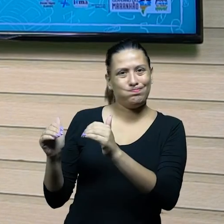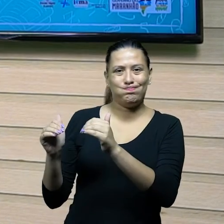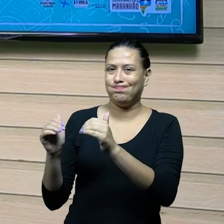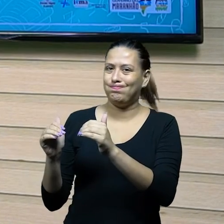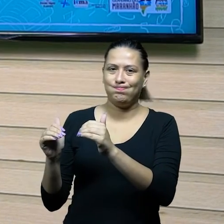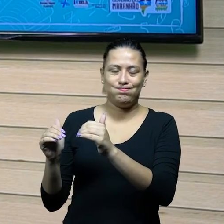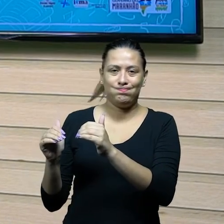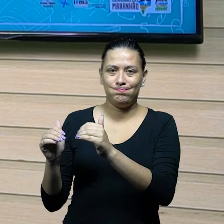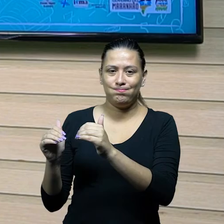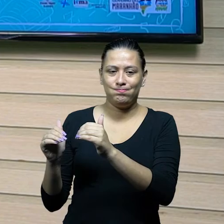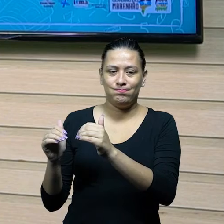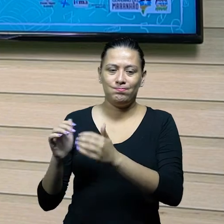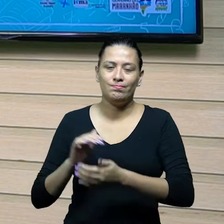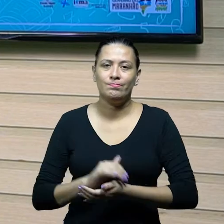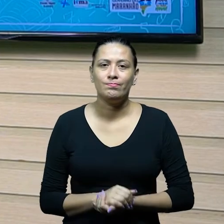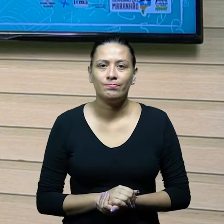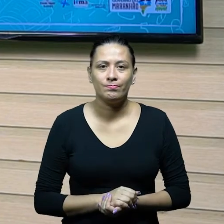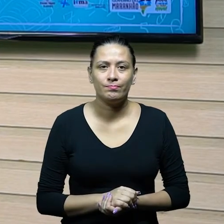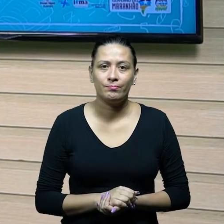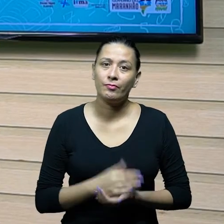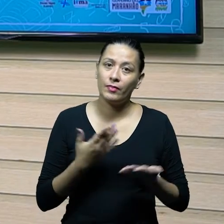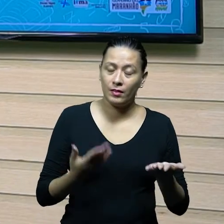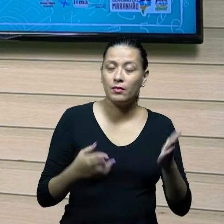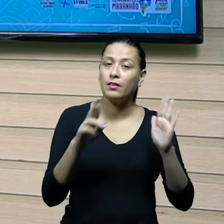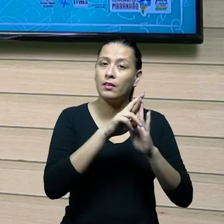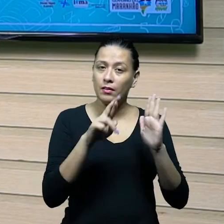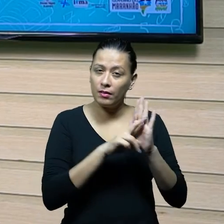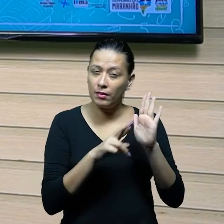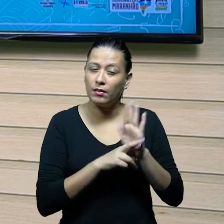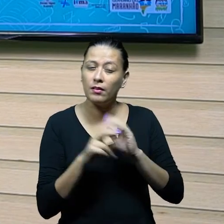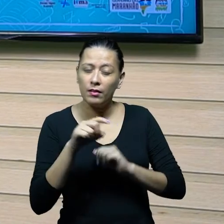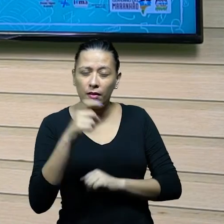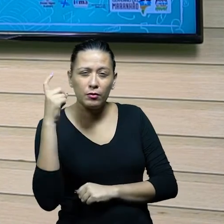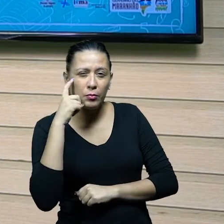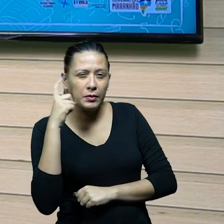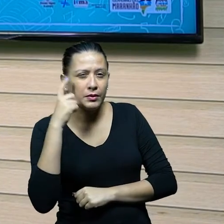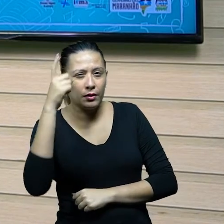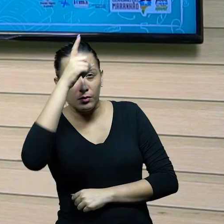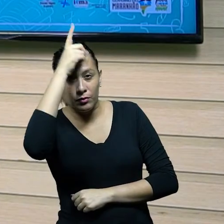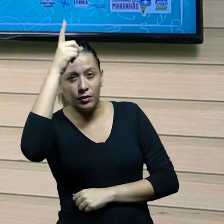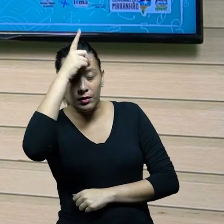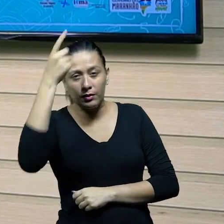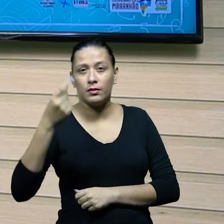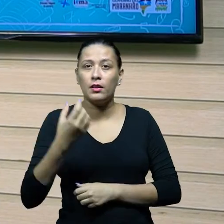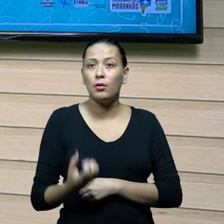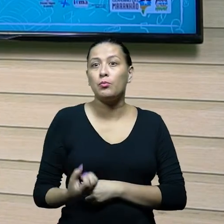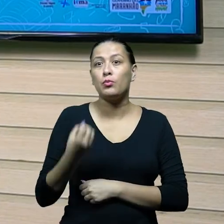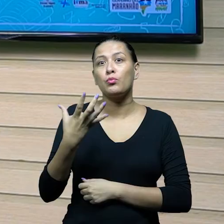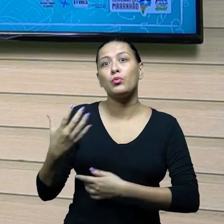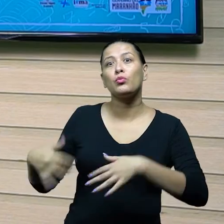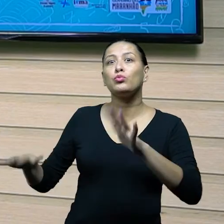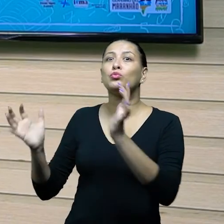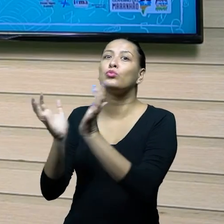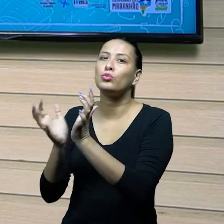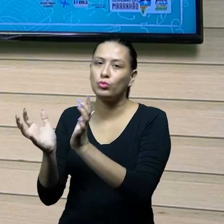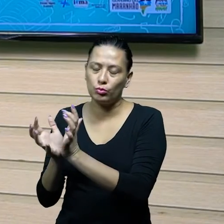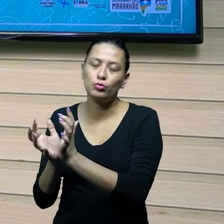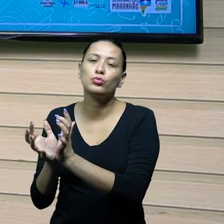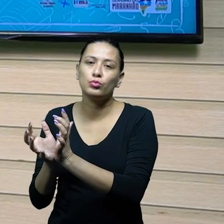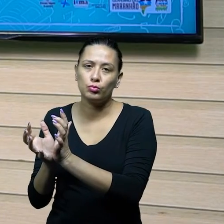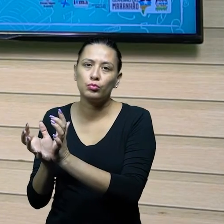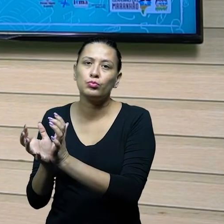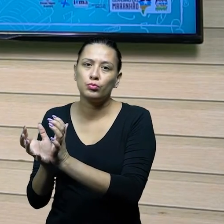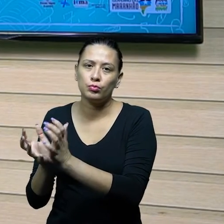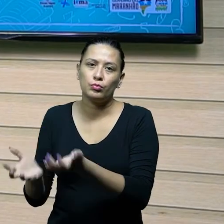desobedecerem independente aquele aquelas normas ela foi pensada né e elaborada para beneficiar a